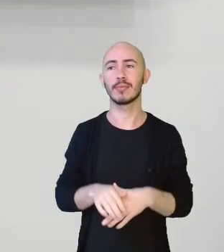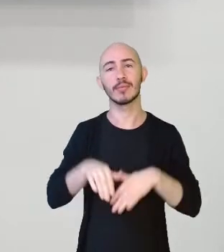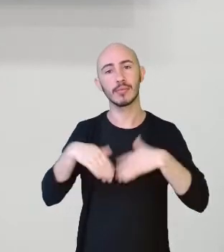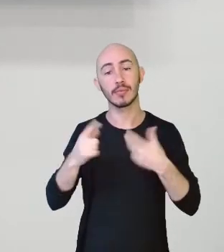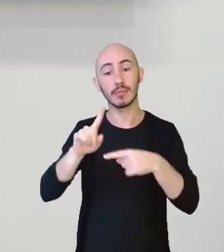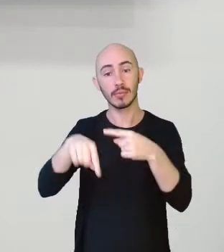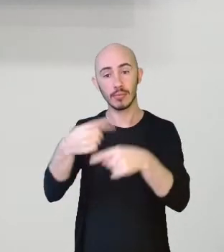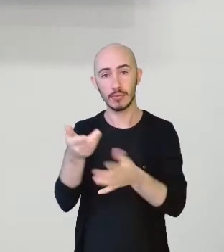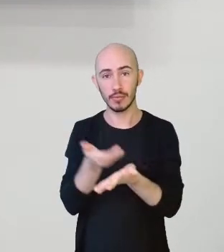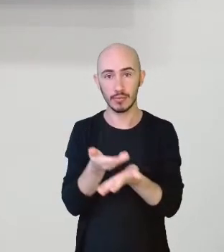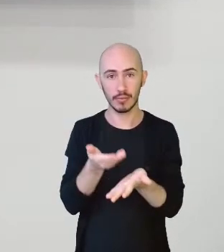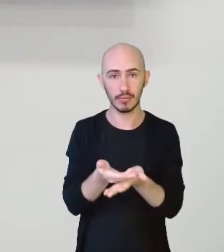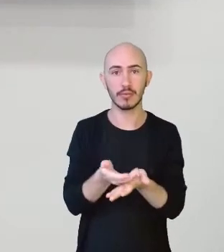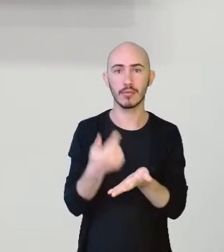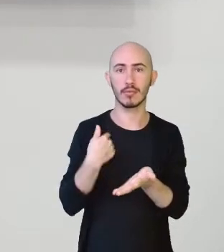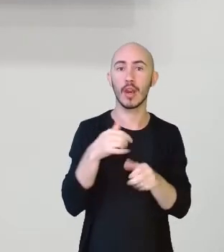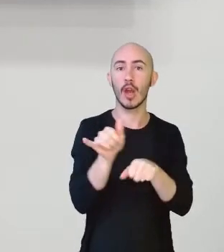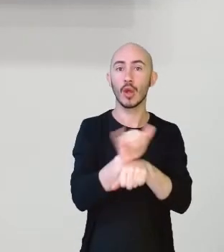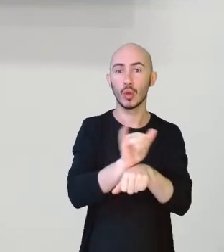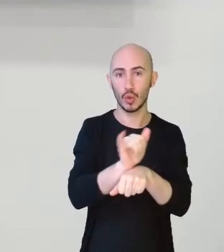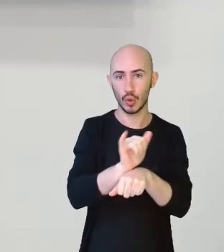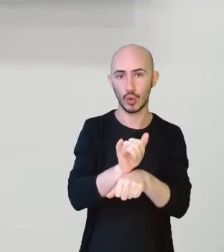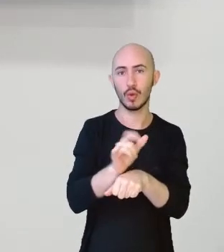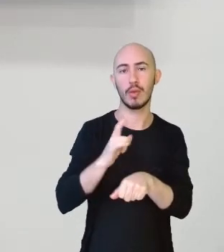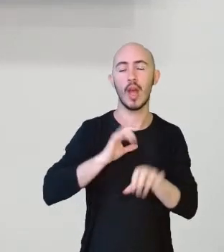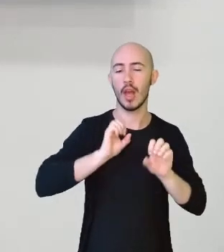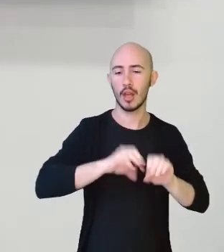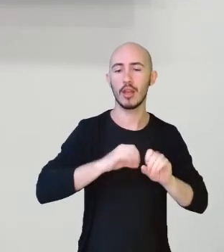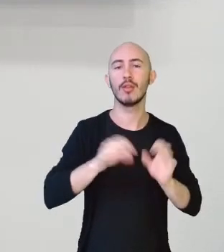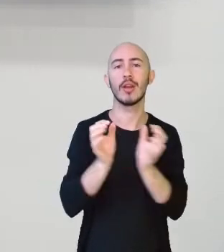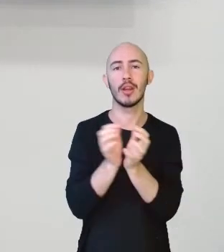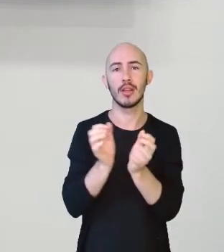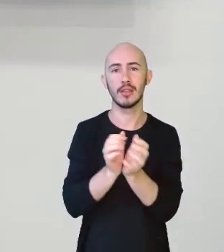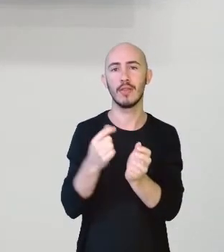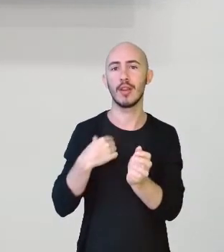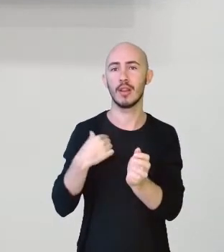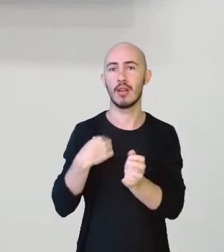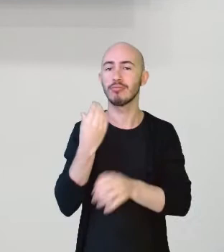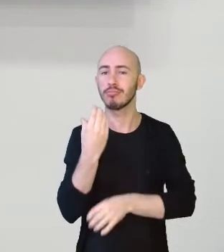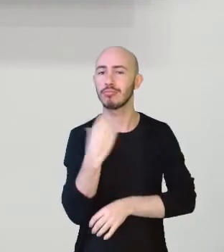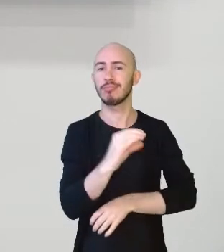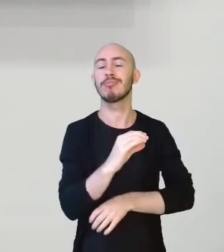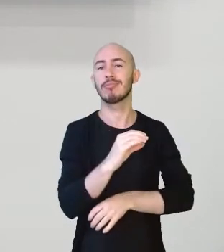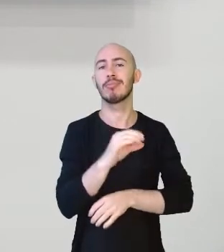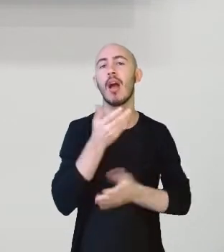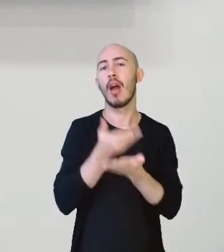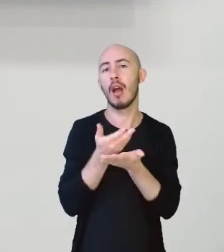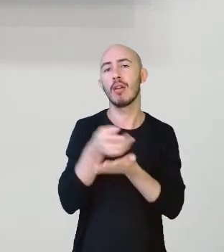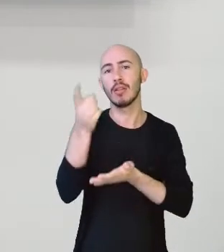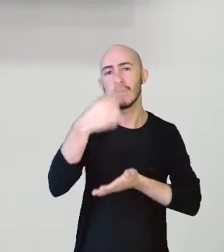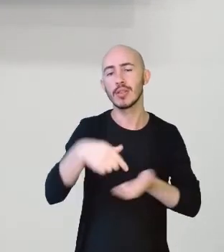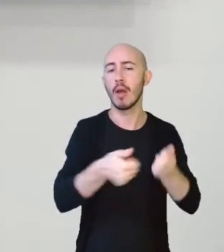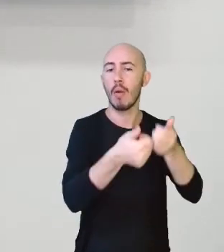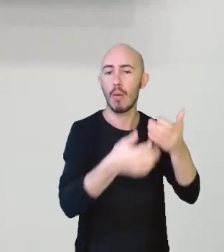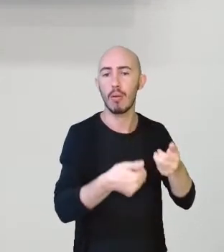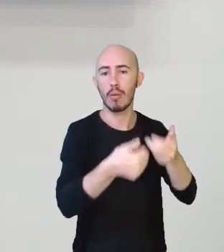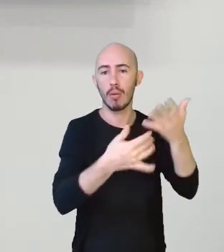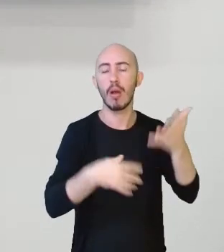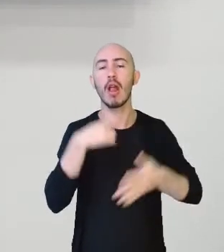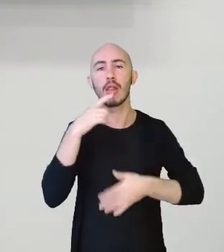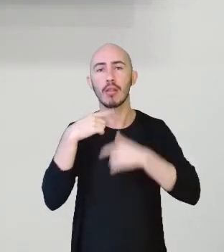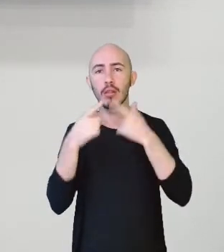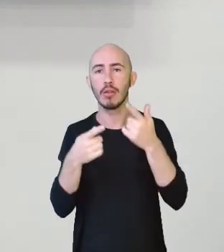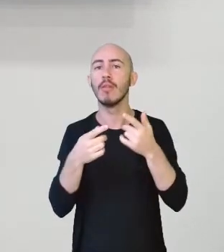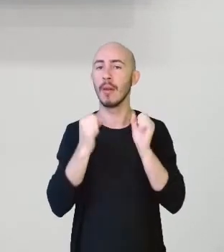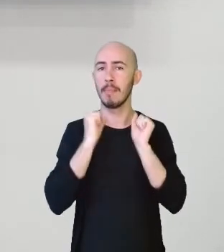essa aula, lá no YouTube, no canal do Educa Recife, a aula vai ser postada, você pode colocar a sua dúvida nos comentários, que assim que eu